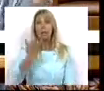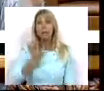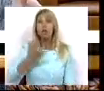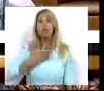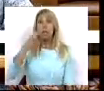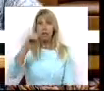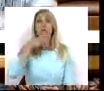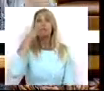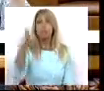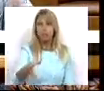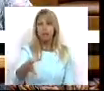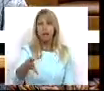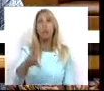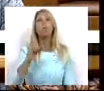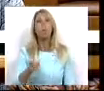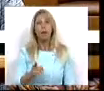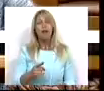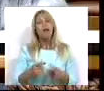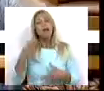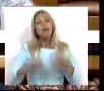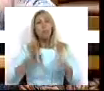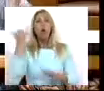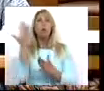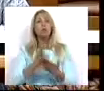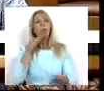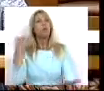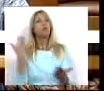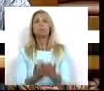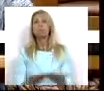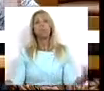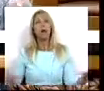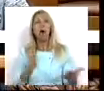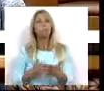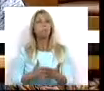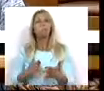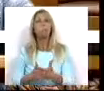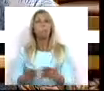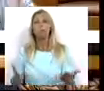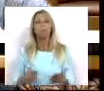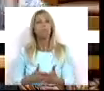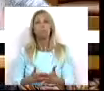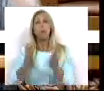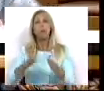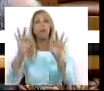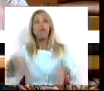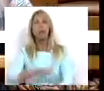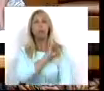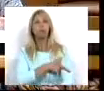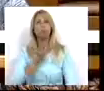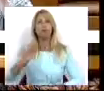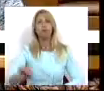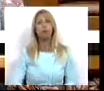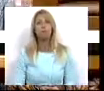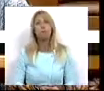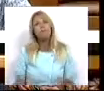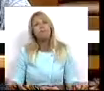é que o Tribunal Constitucional atrapalha e que é preciso acabar com essa audácia. E isto é